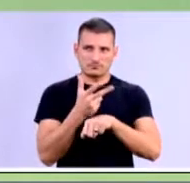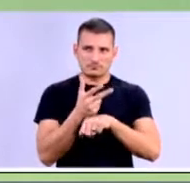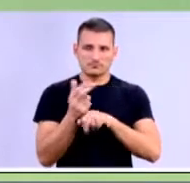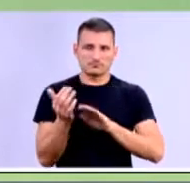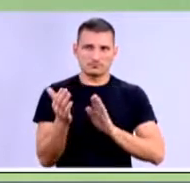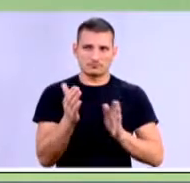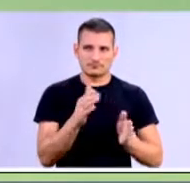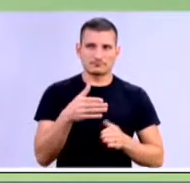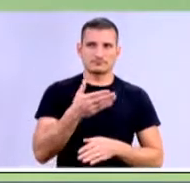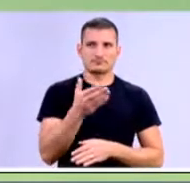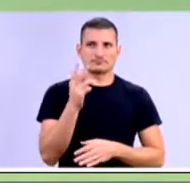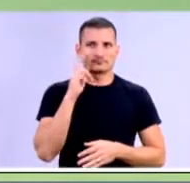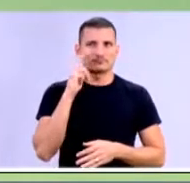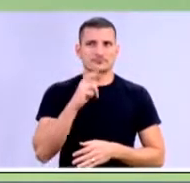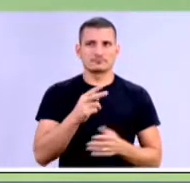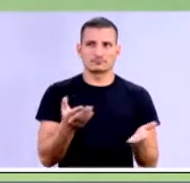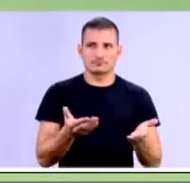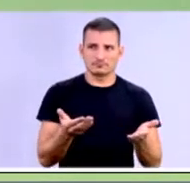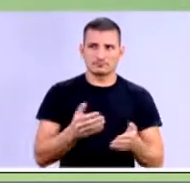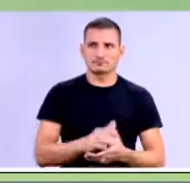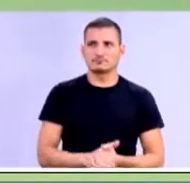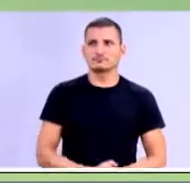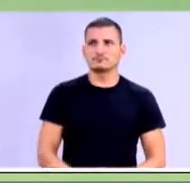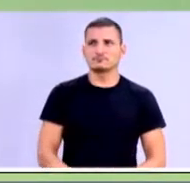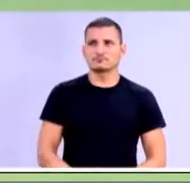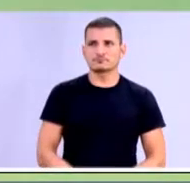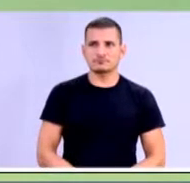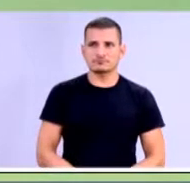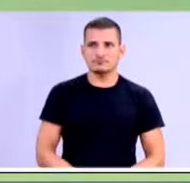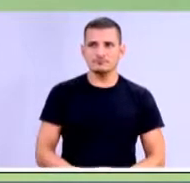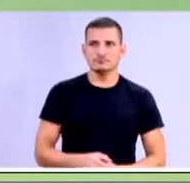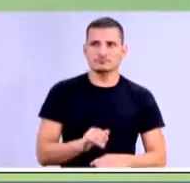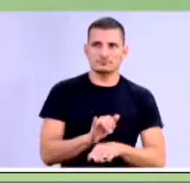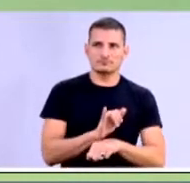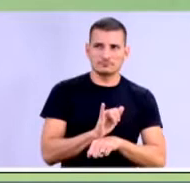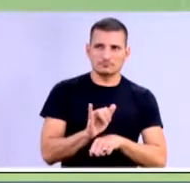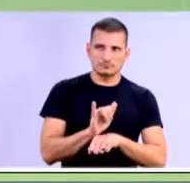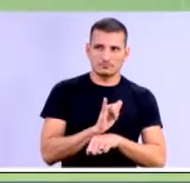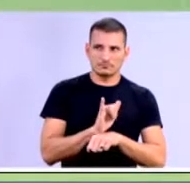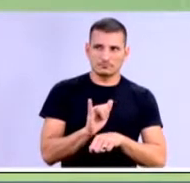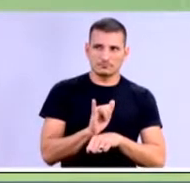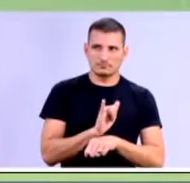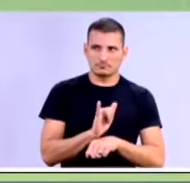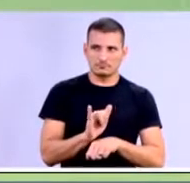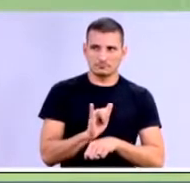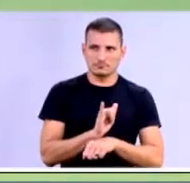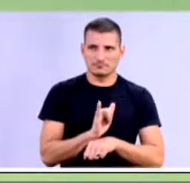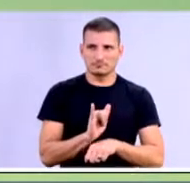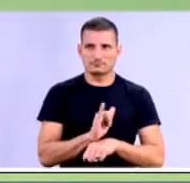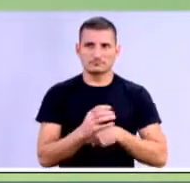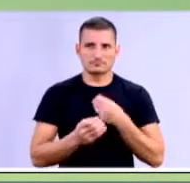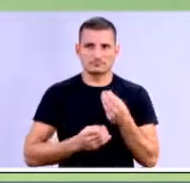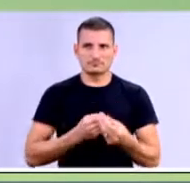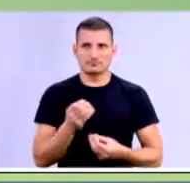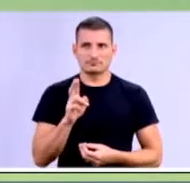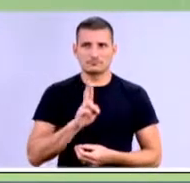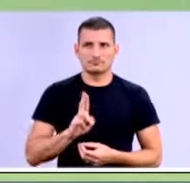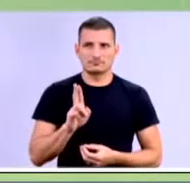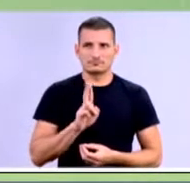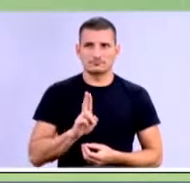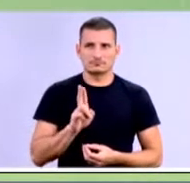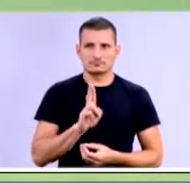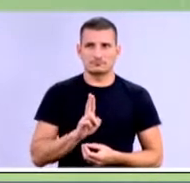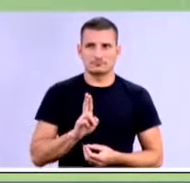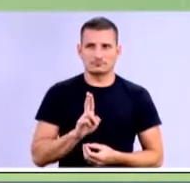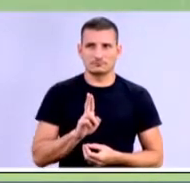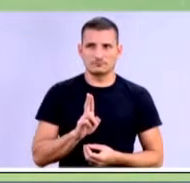você ver hoje. As técnicas e as maneiras